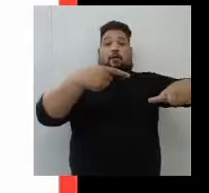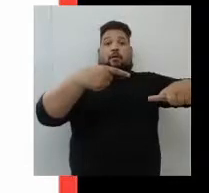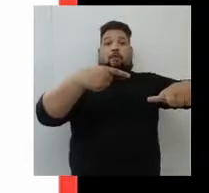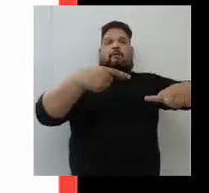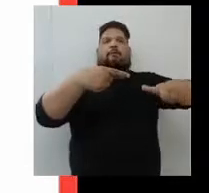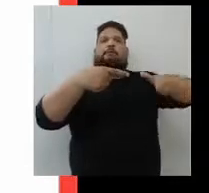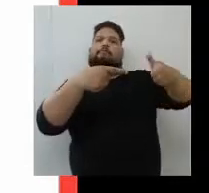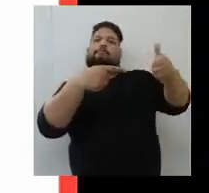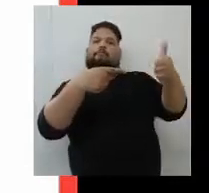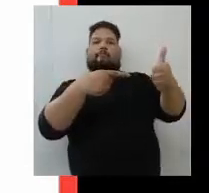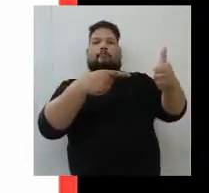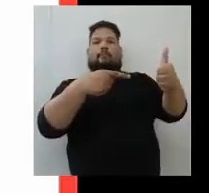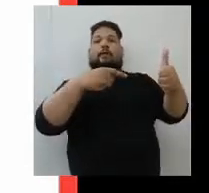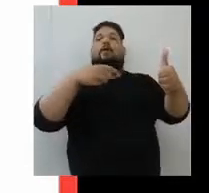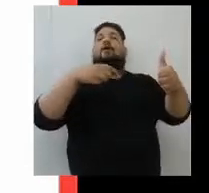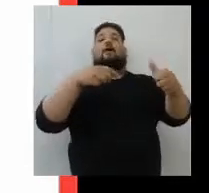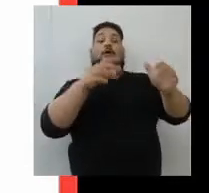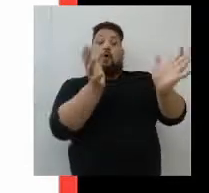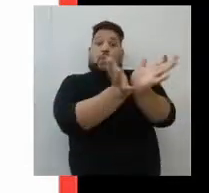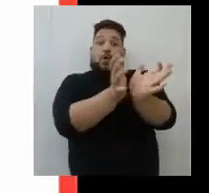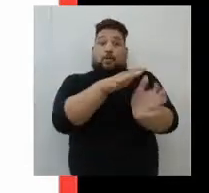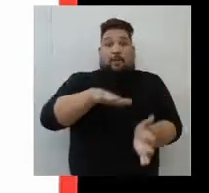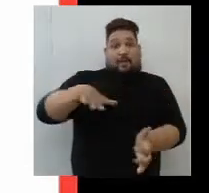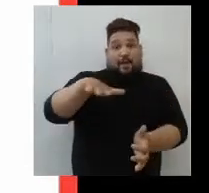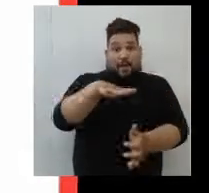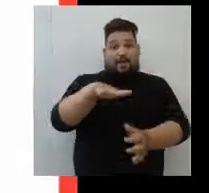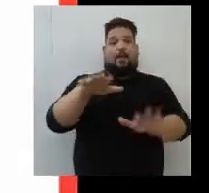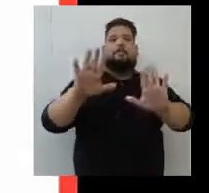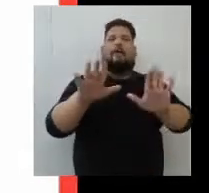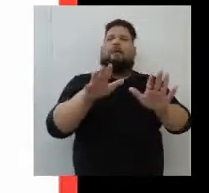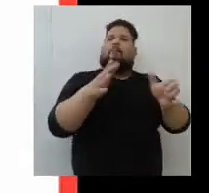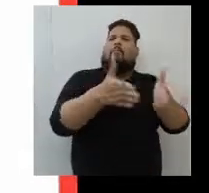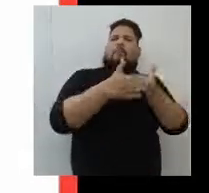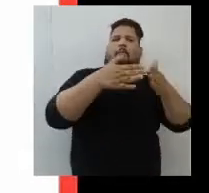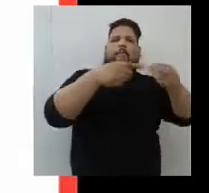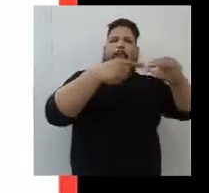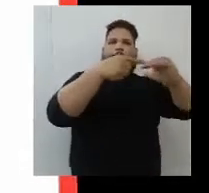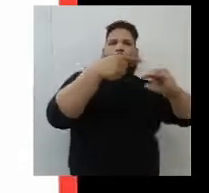mais intelectualizadas. O povo, infelizmente,